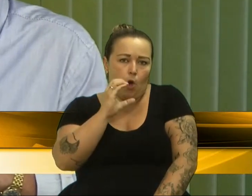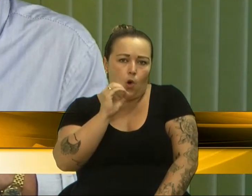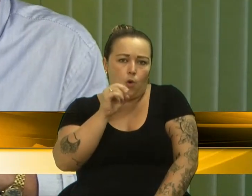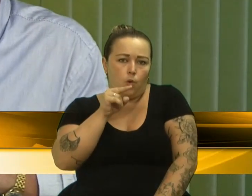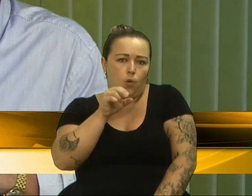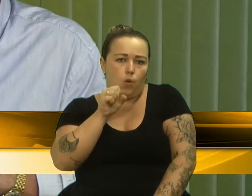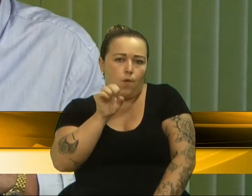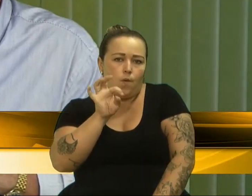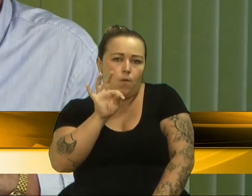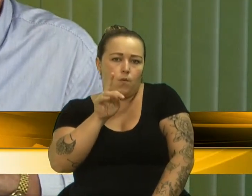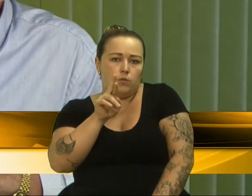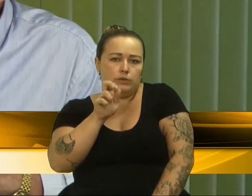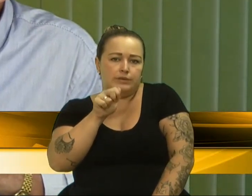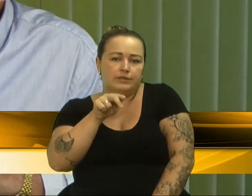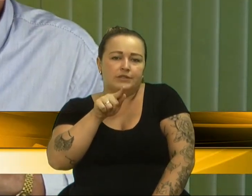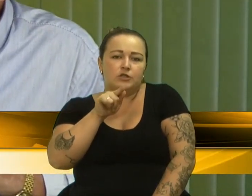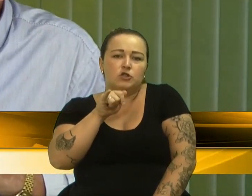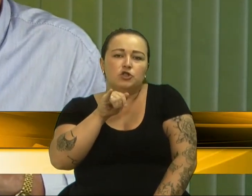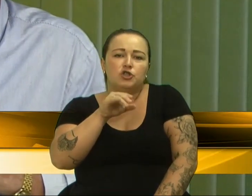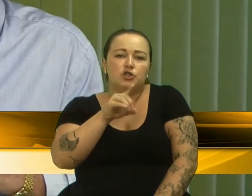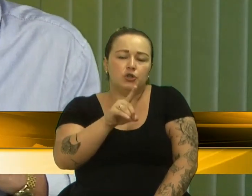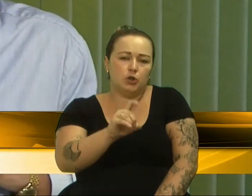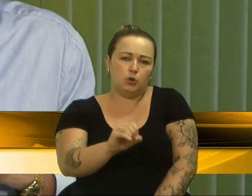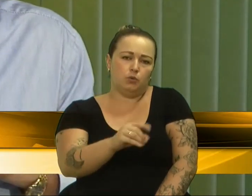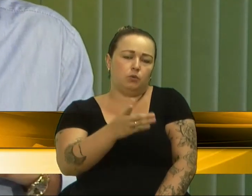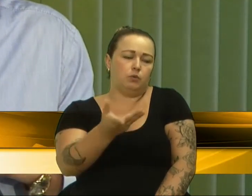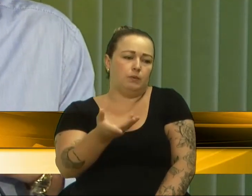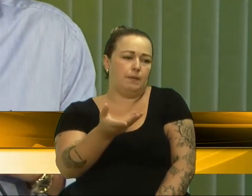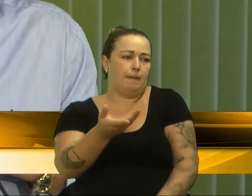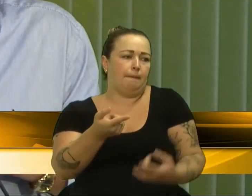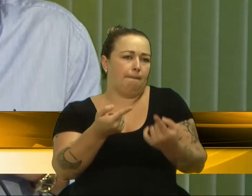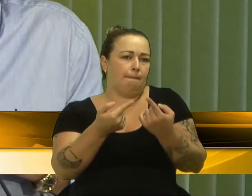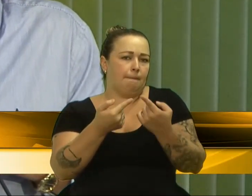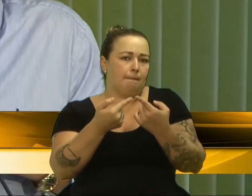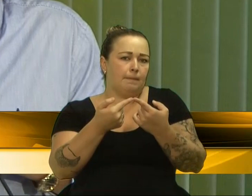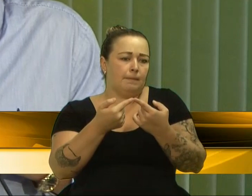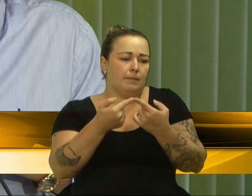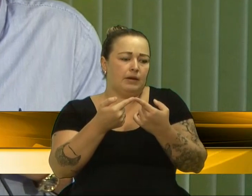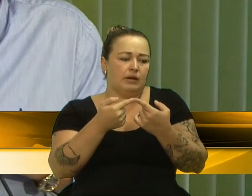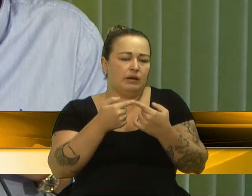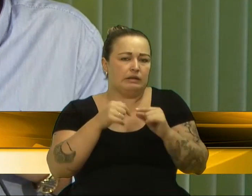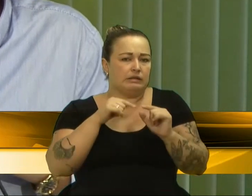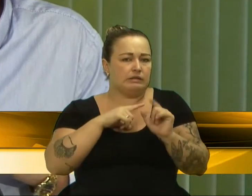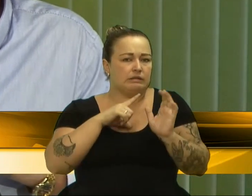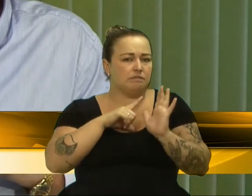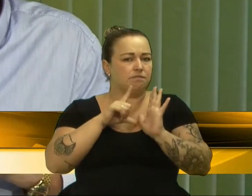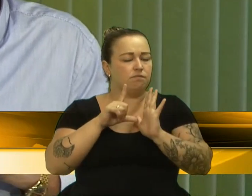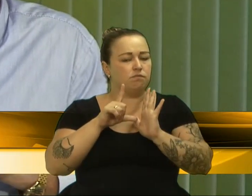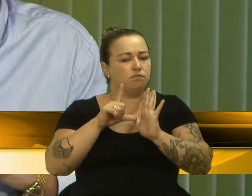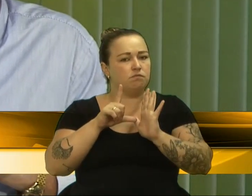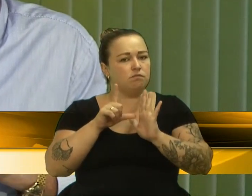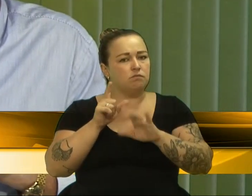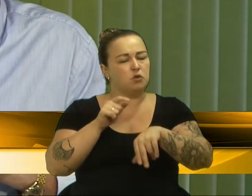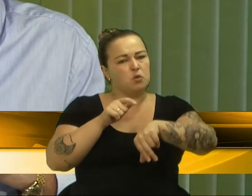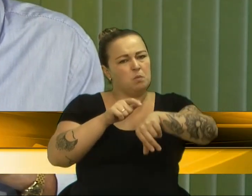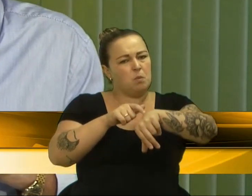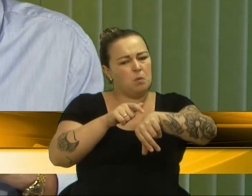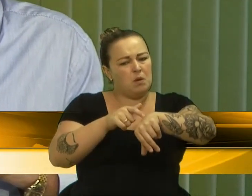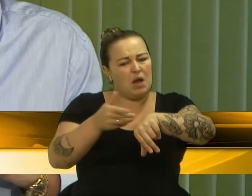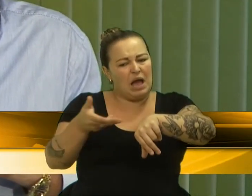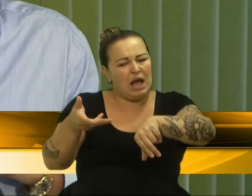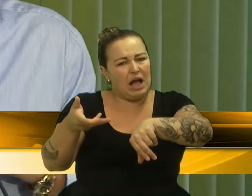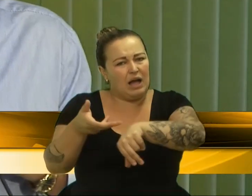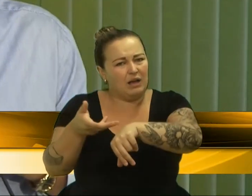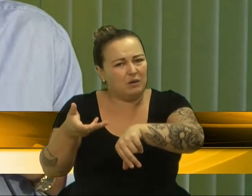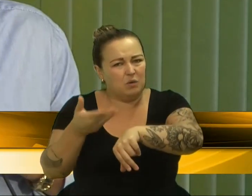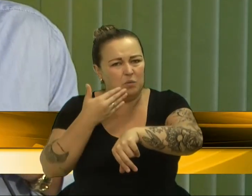pedido seu, oportuno, claro e certo, né? Mas no momento eu acho que esse pedido devia